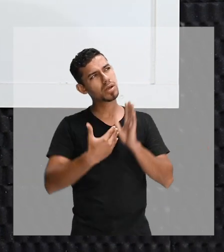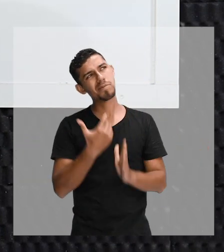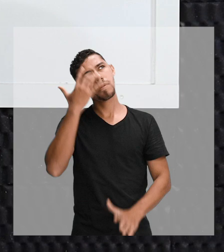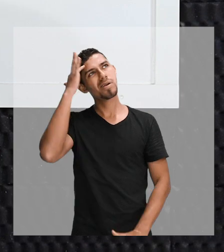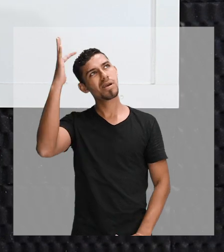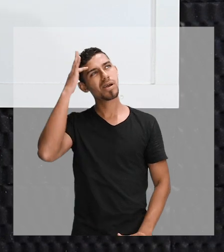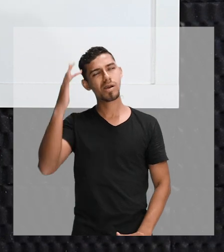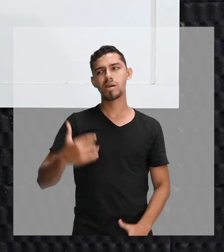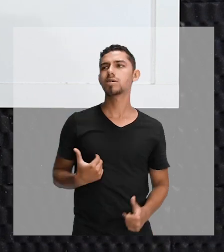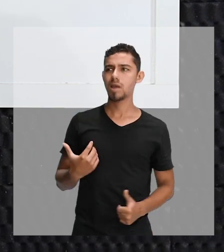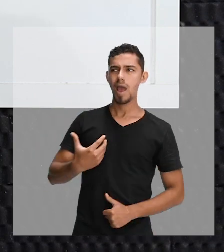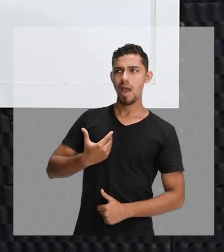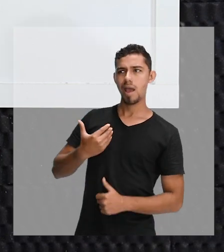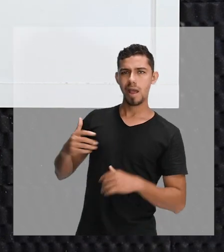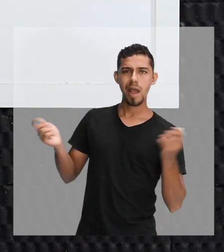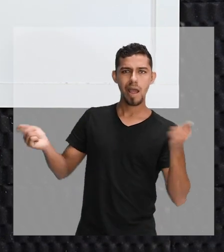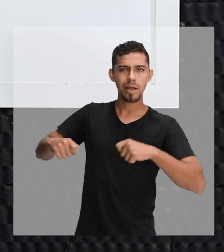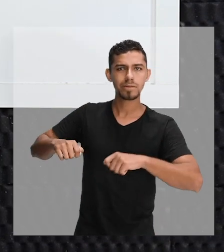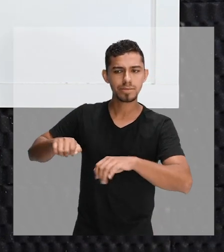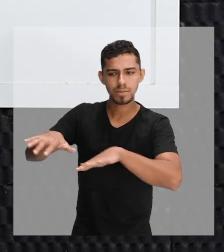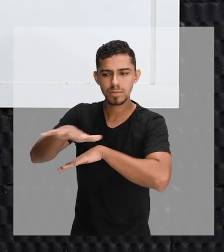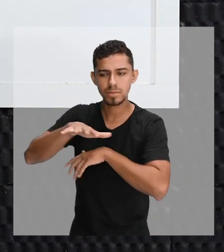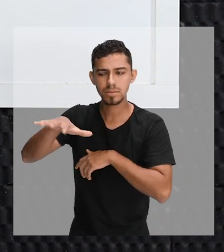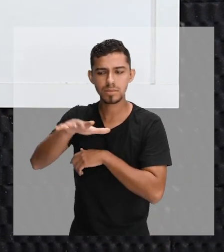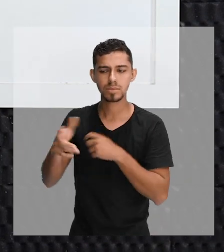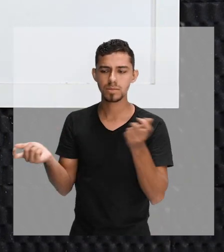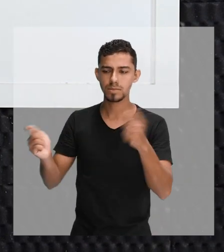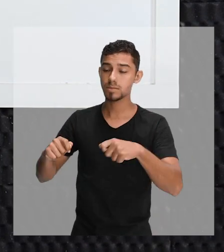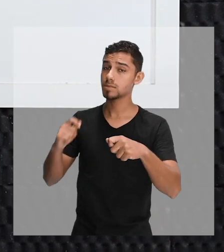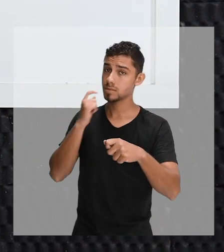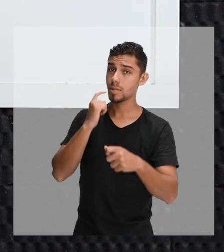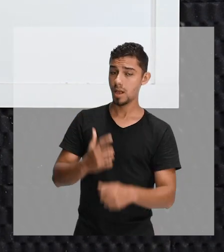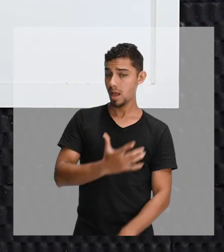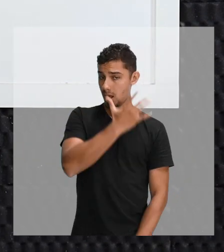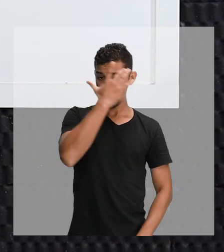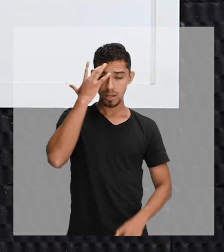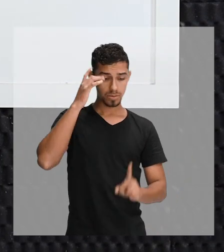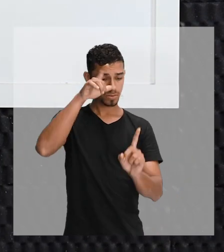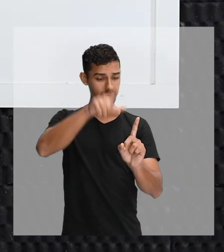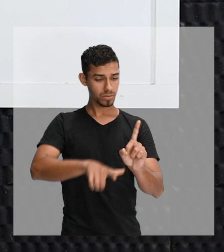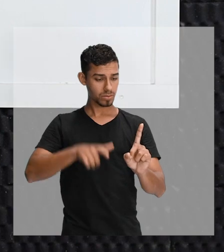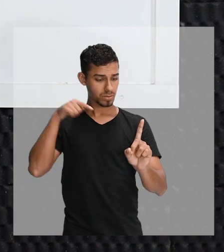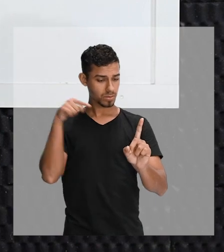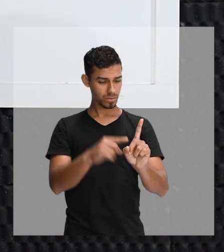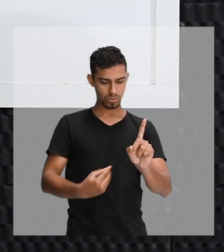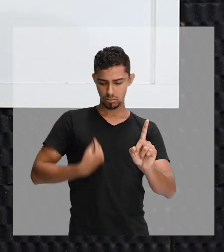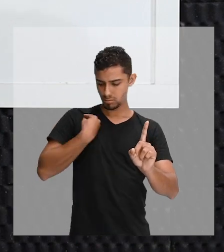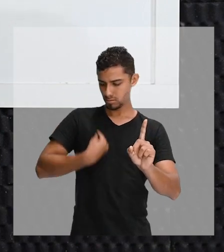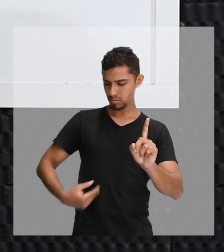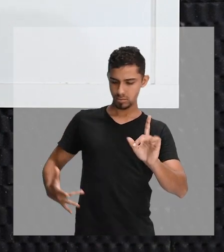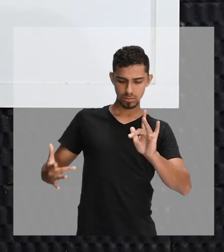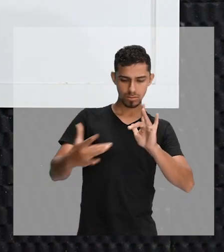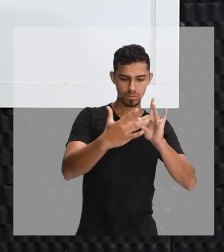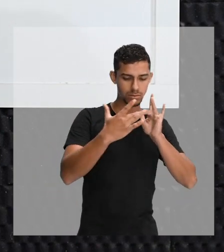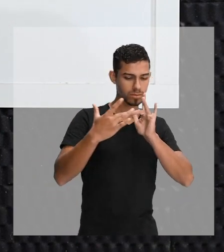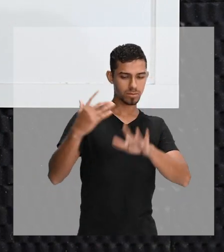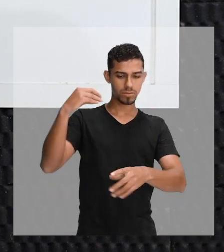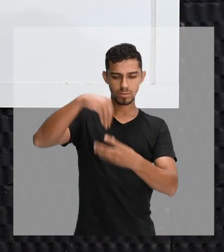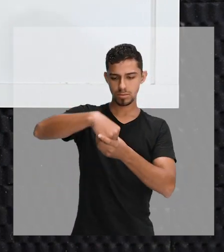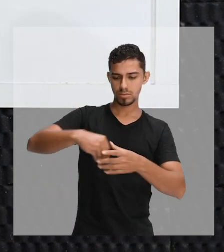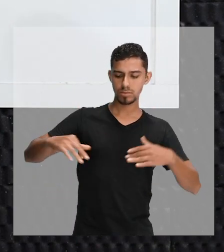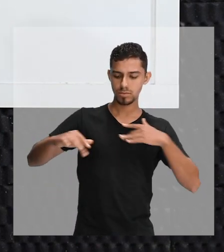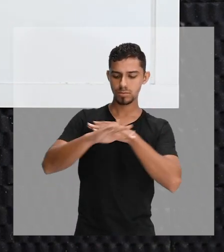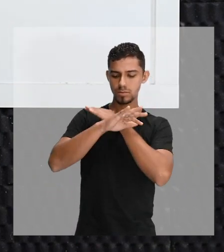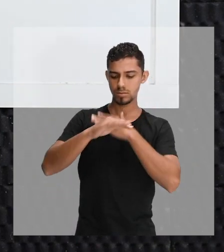todo mundo quer a democracia participativa. Ou seja, que este cidadão, que convive na polis de forma